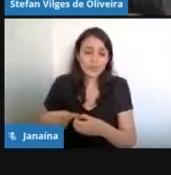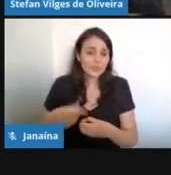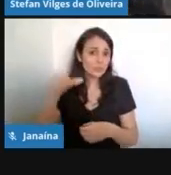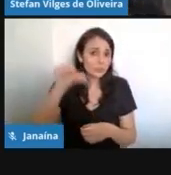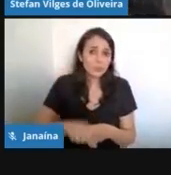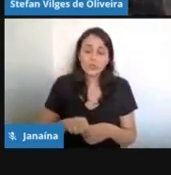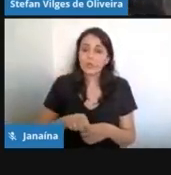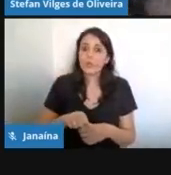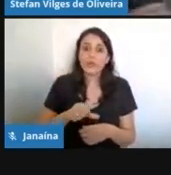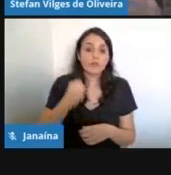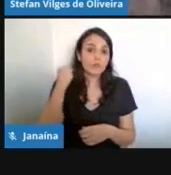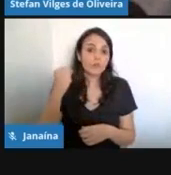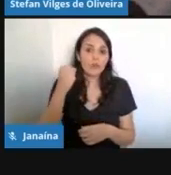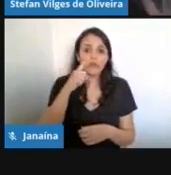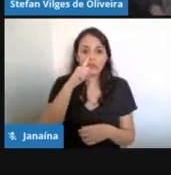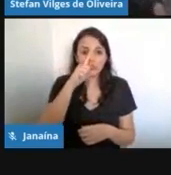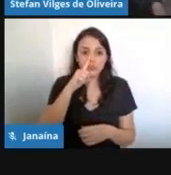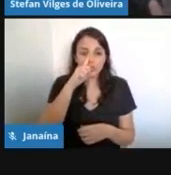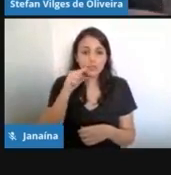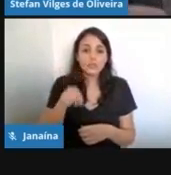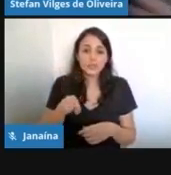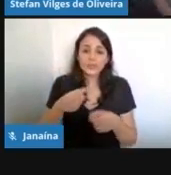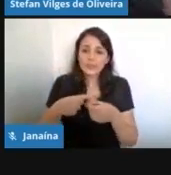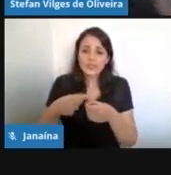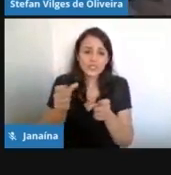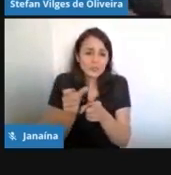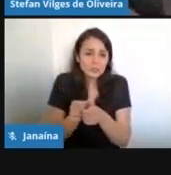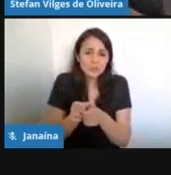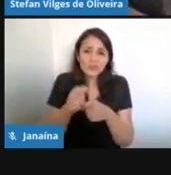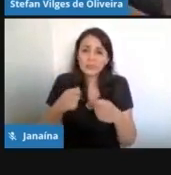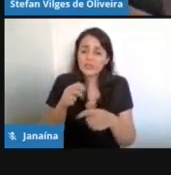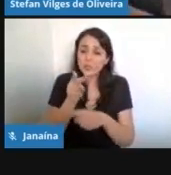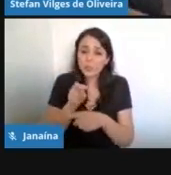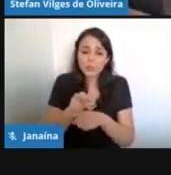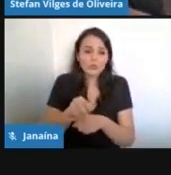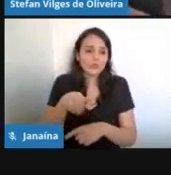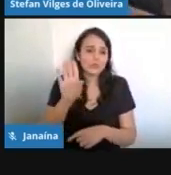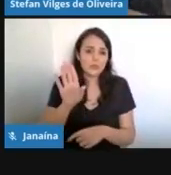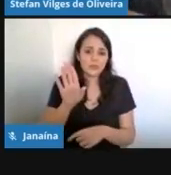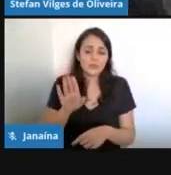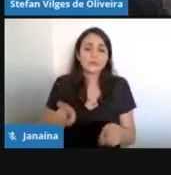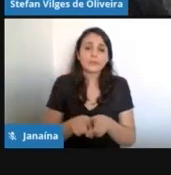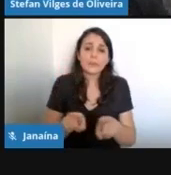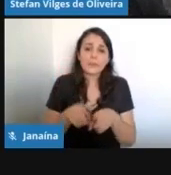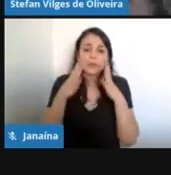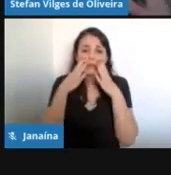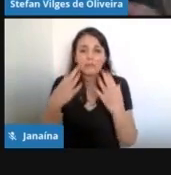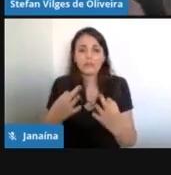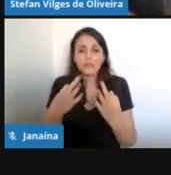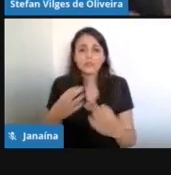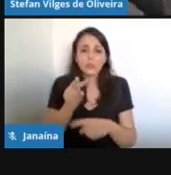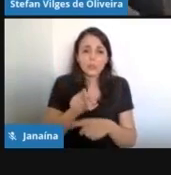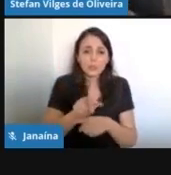são municípios pequenos e eles vão requerer uma atenção muito particular. Nós temos que ter uma atenção especial, principalmente